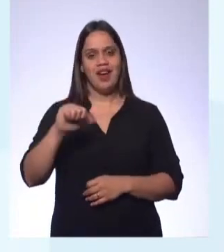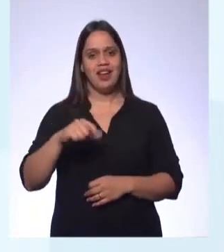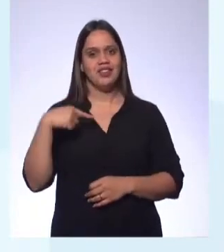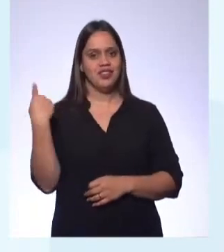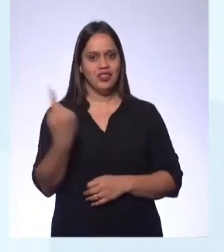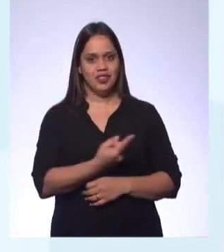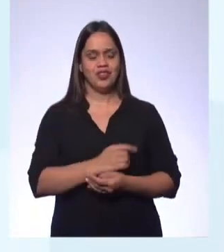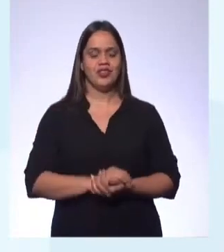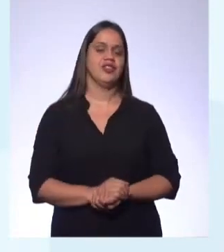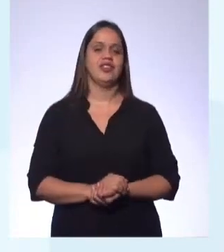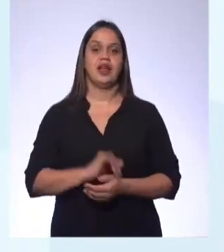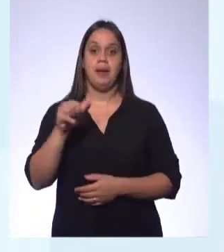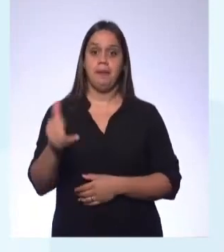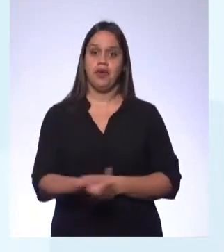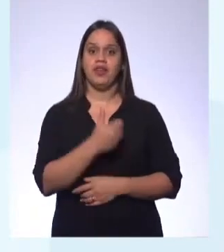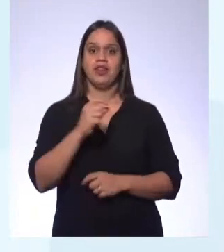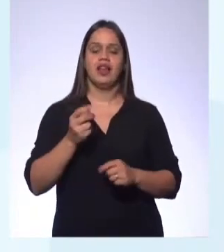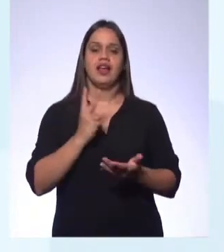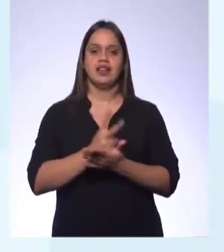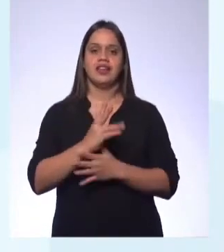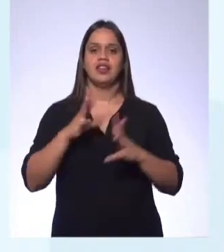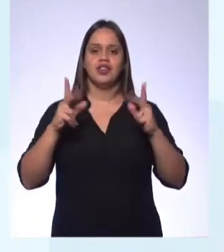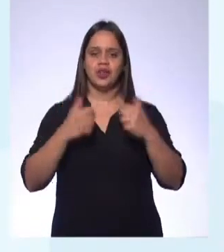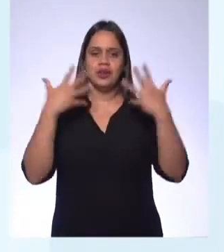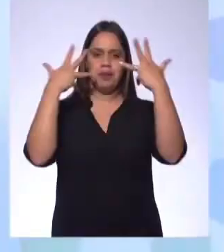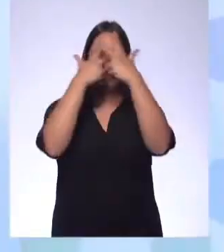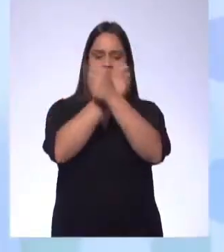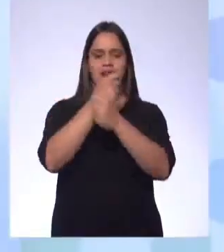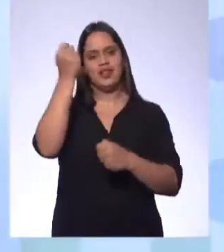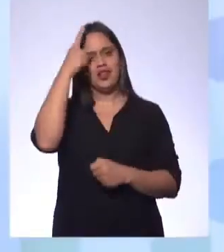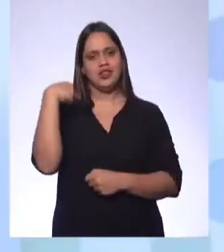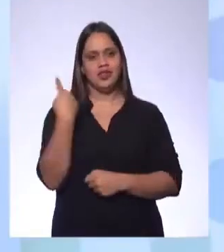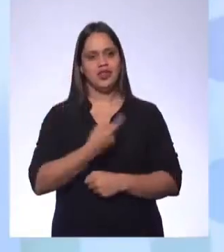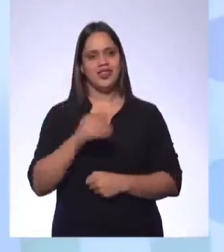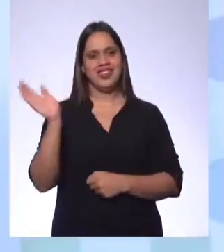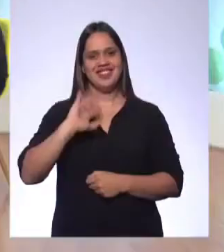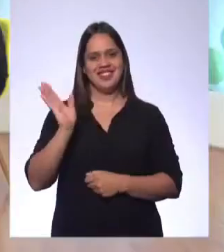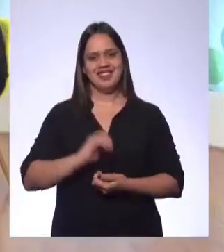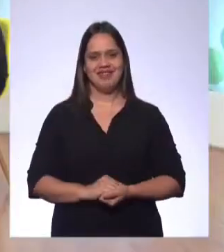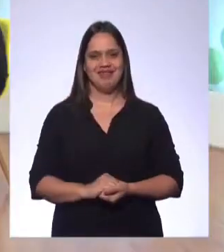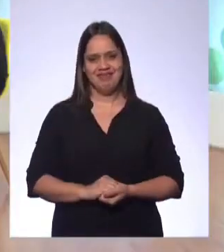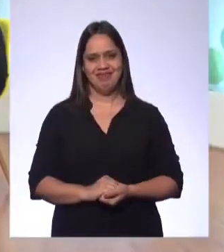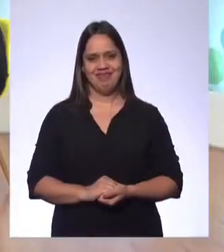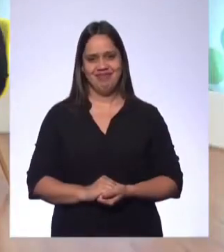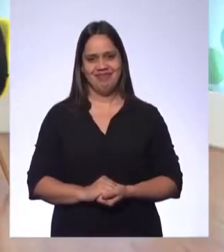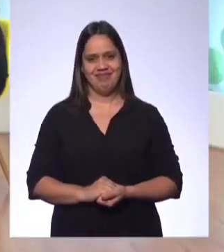né, e aproveitarmos todas as belezas da nossa cultura. Um abraço.